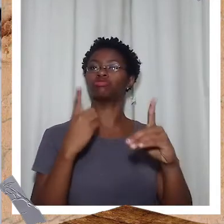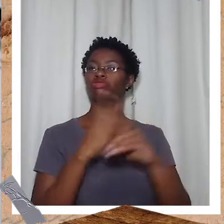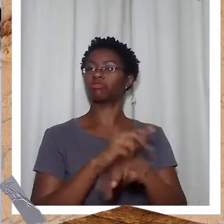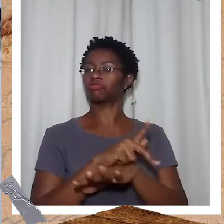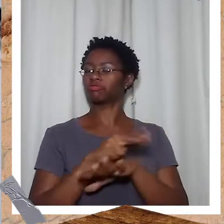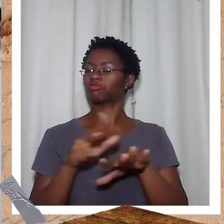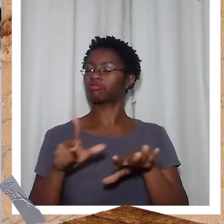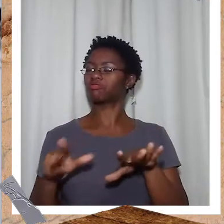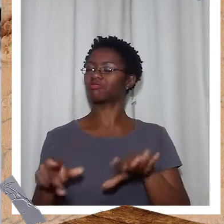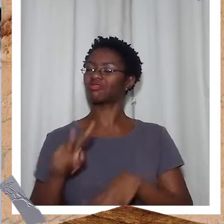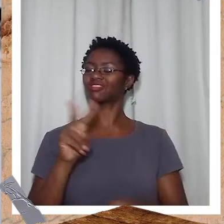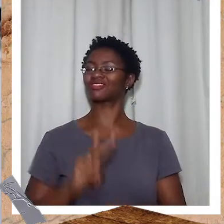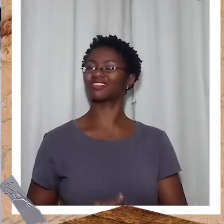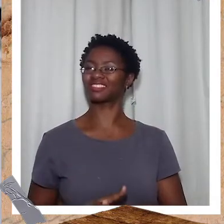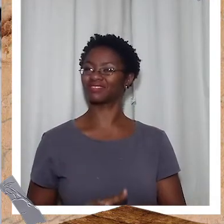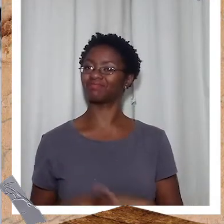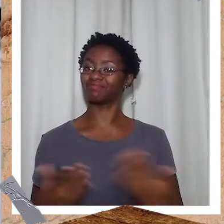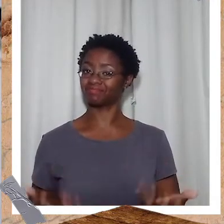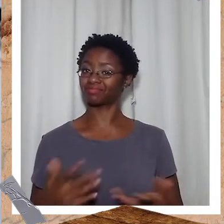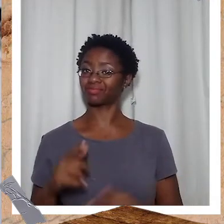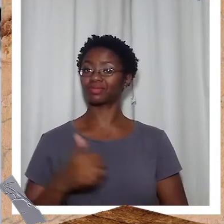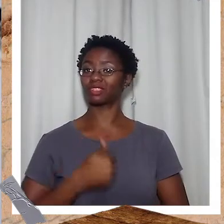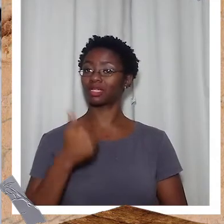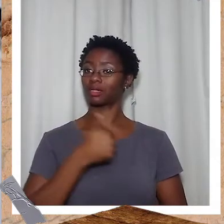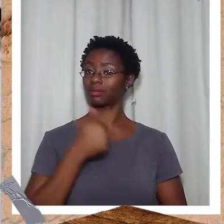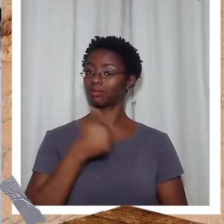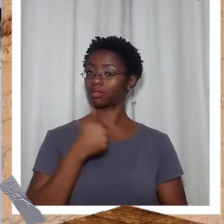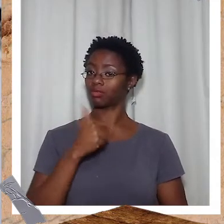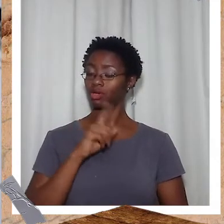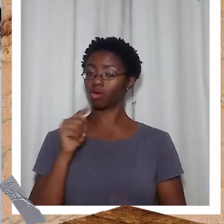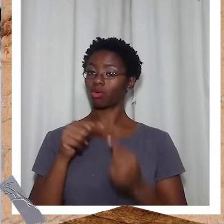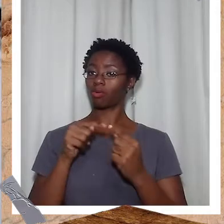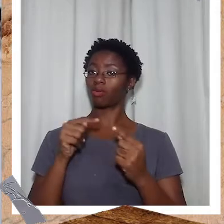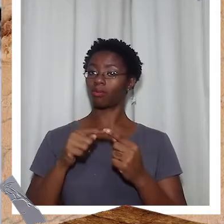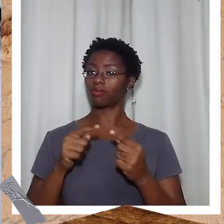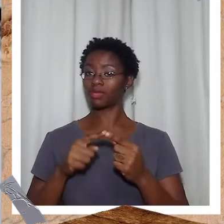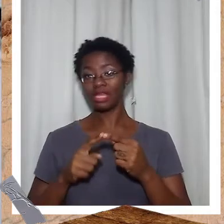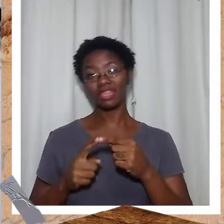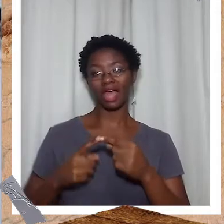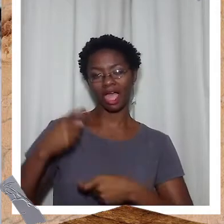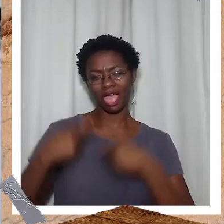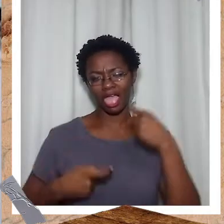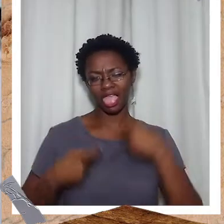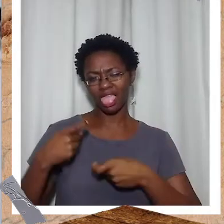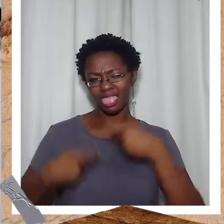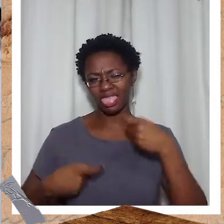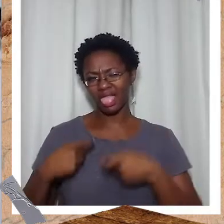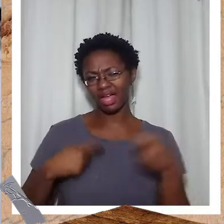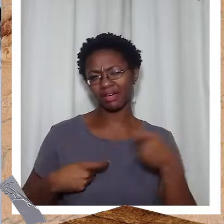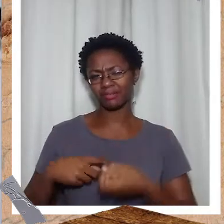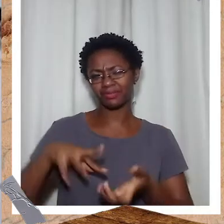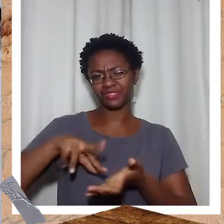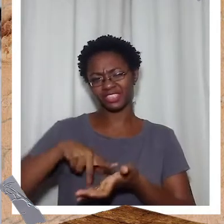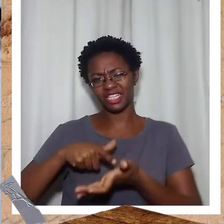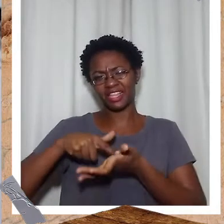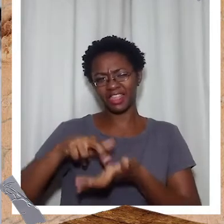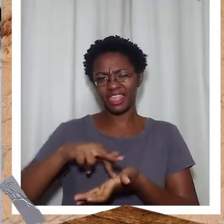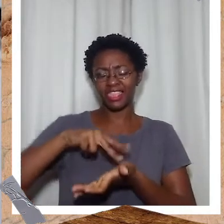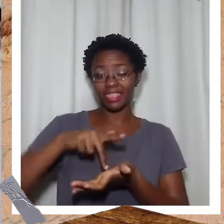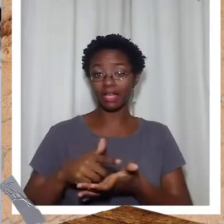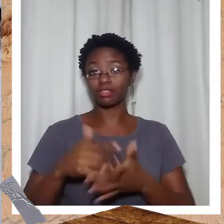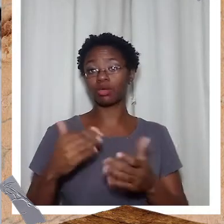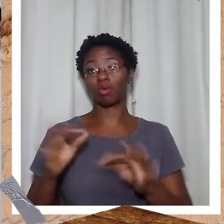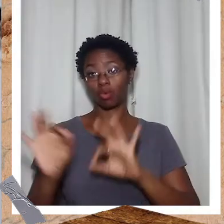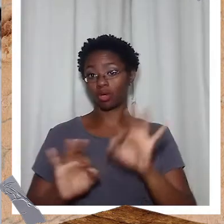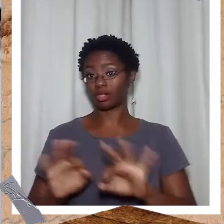diversas vezes. A primeira delas, a partir da Batalha do Passinho, que nós organizamos em 2011.